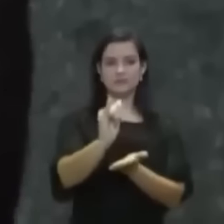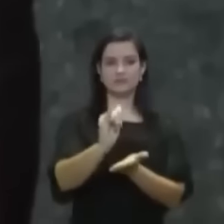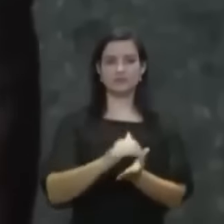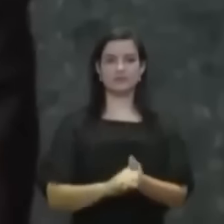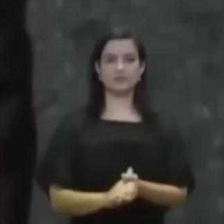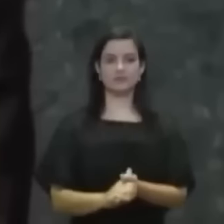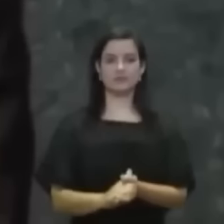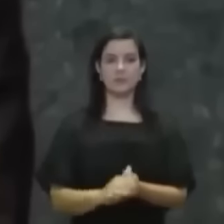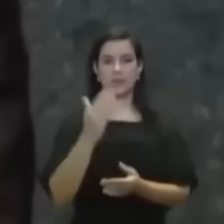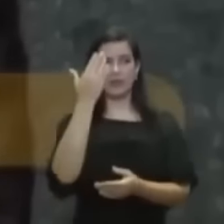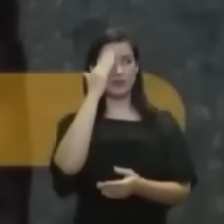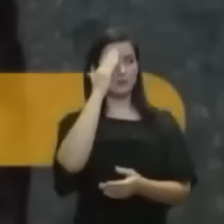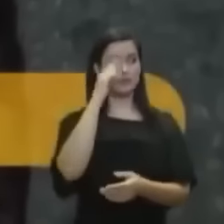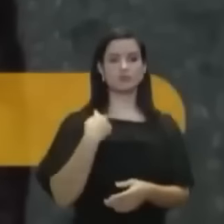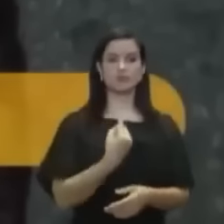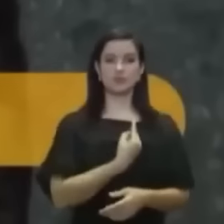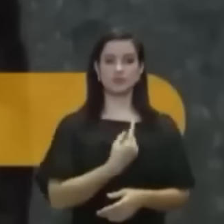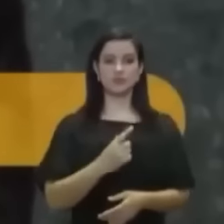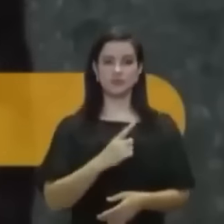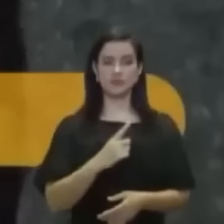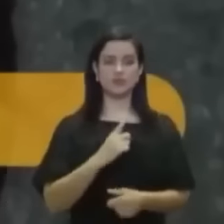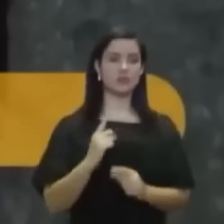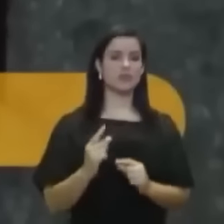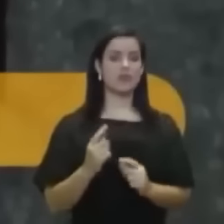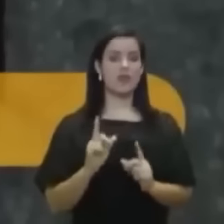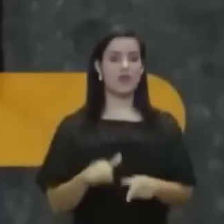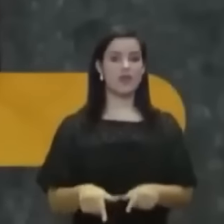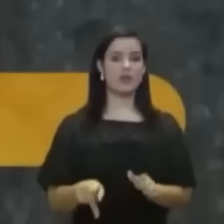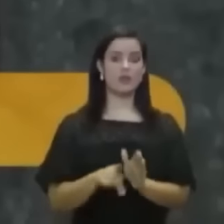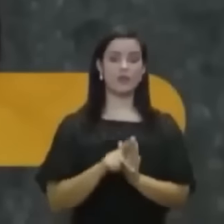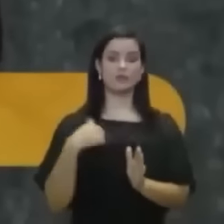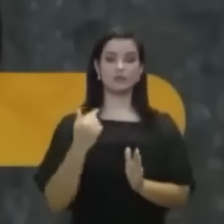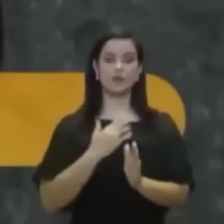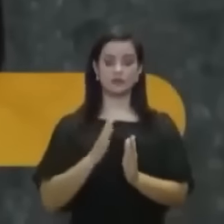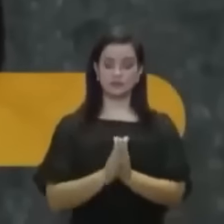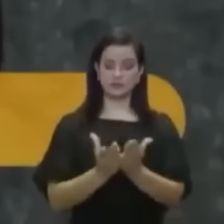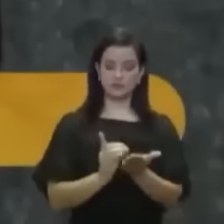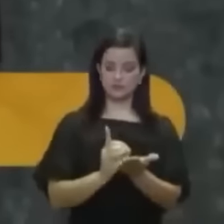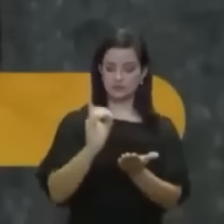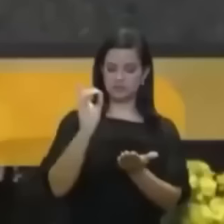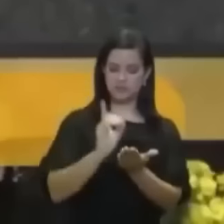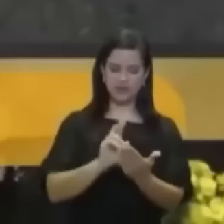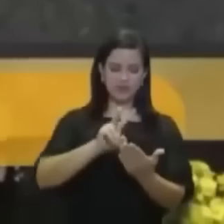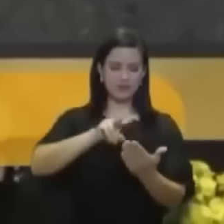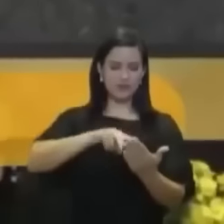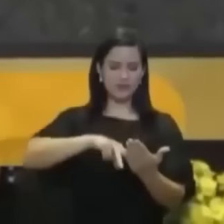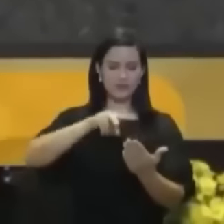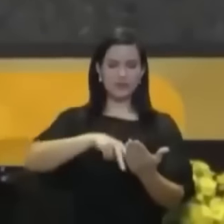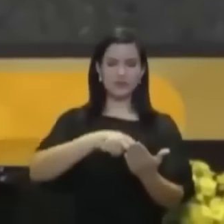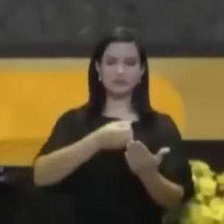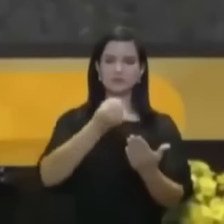o entendimento que nós temos é que quando nós abrimos a Bíblia e lemos a Bíblia e expomos a